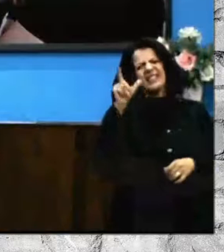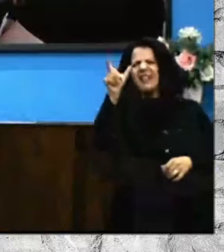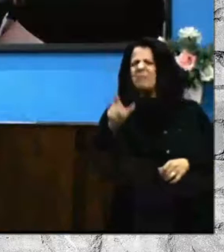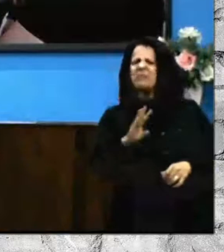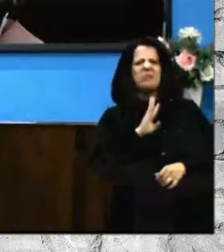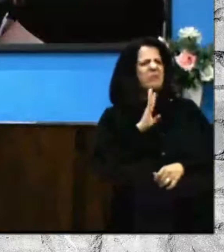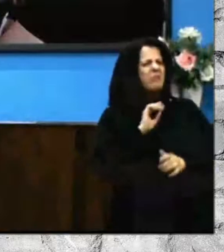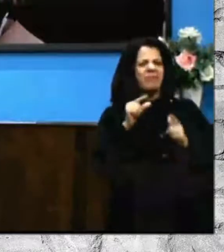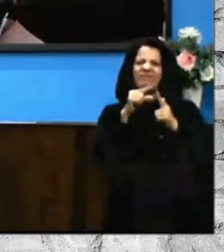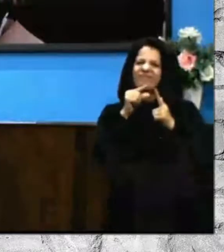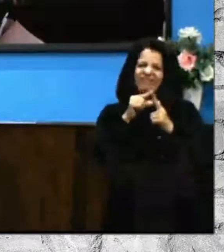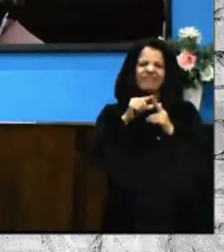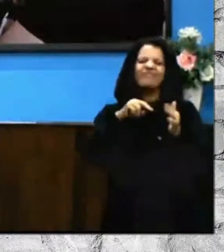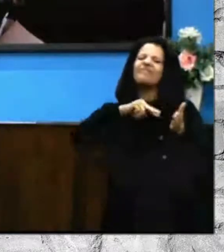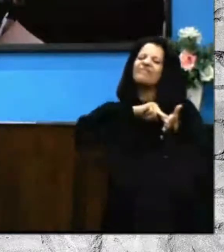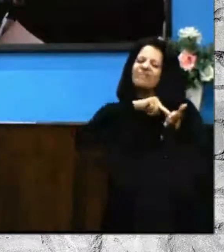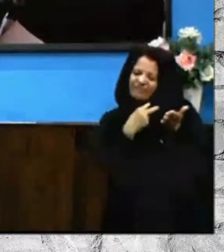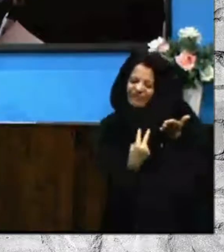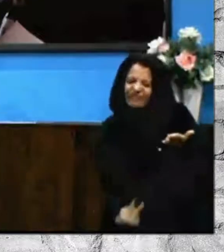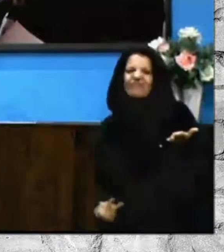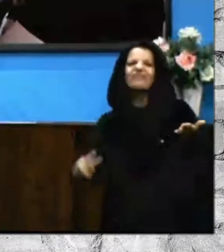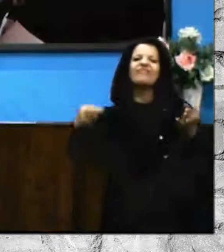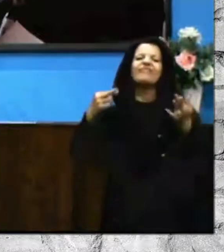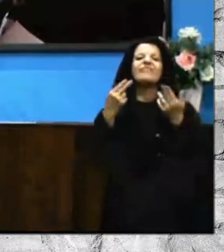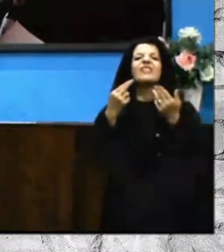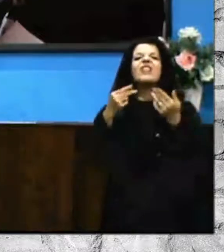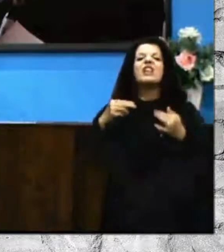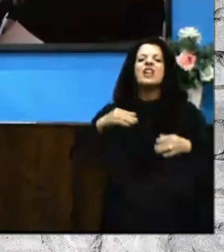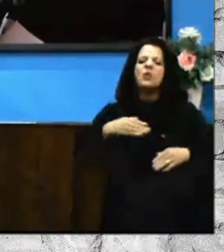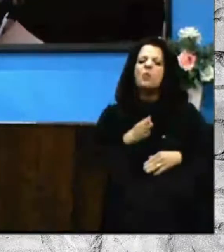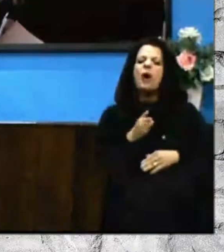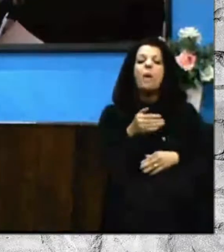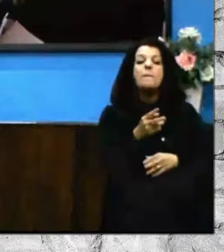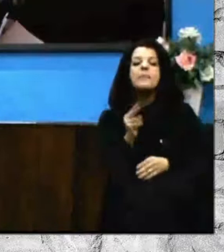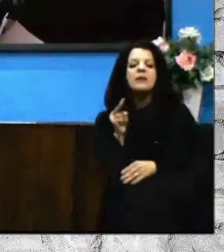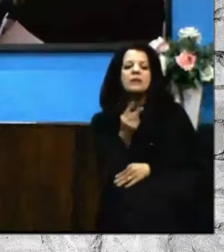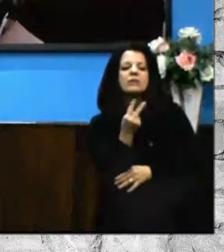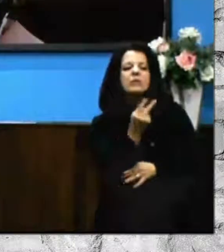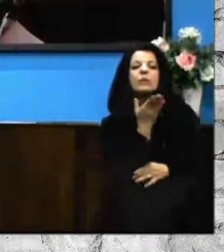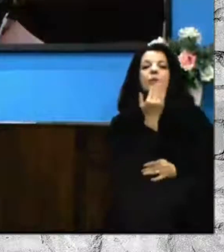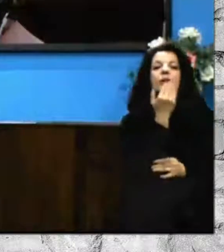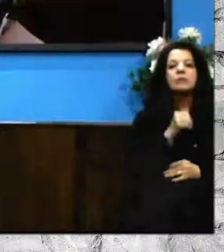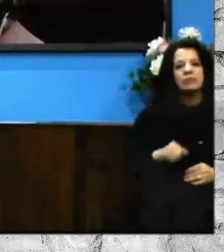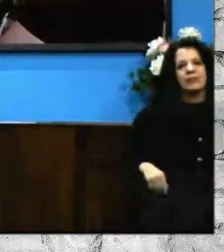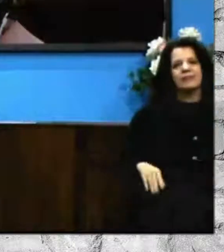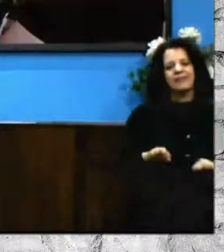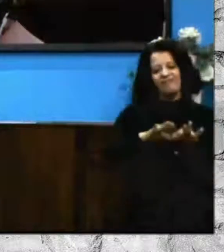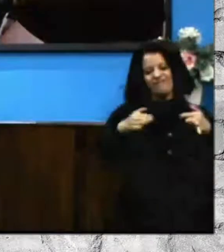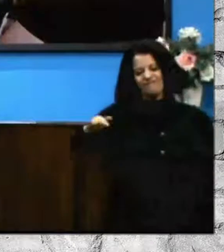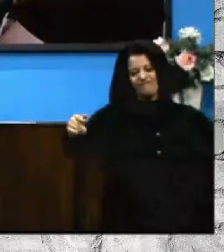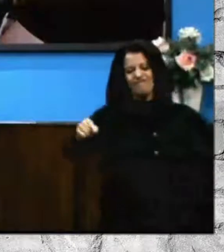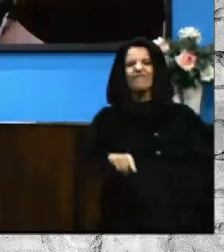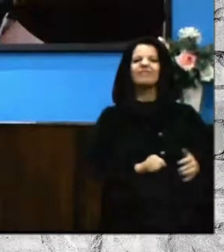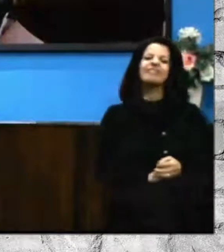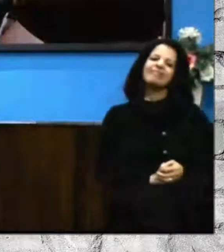cai que nem os peixes caem em busca da comida. Foi o